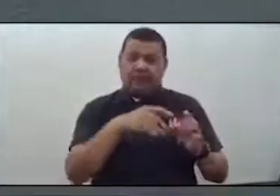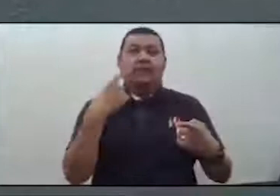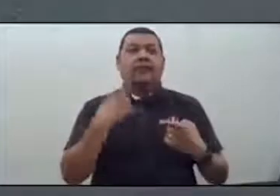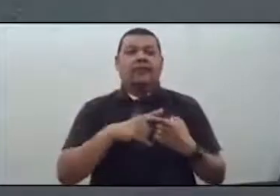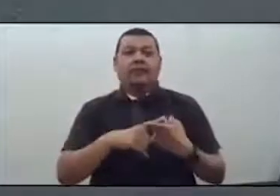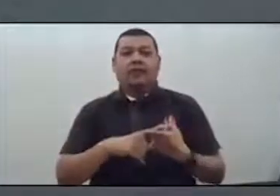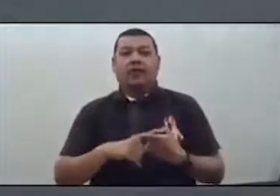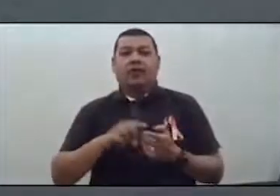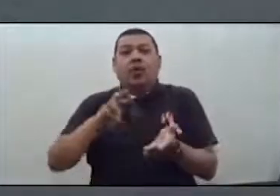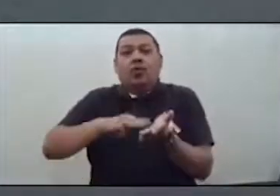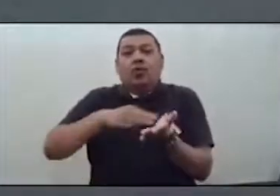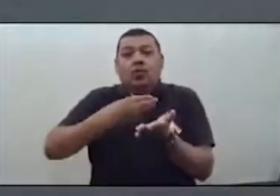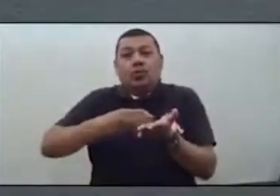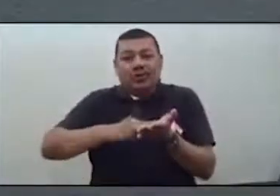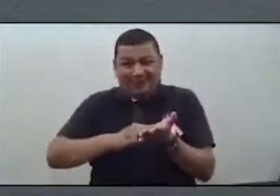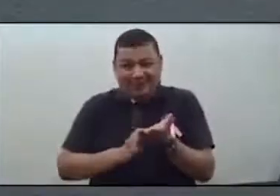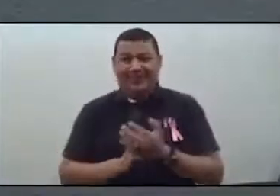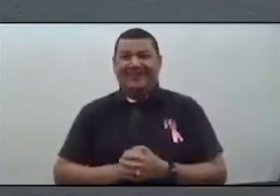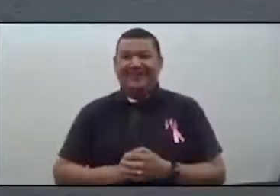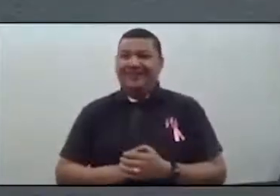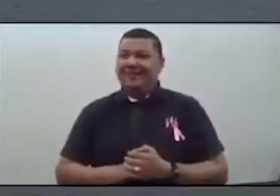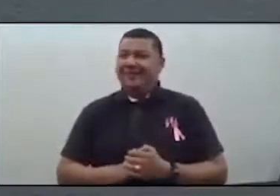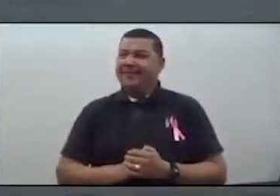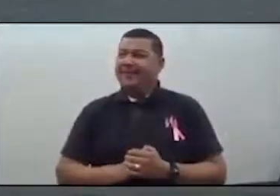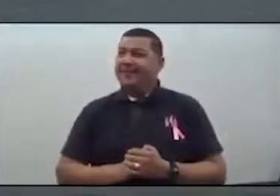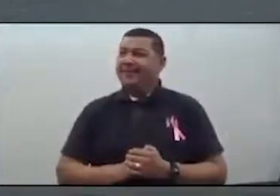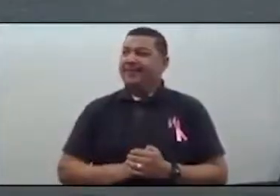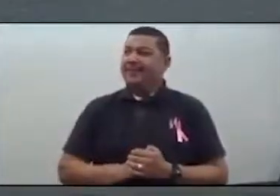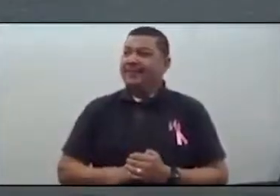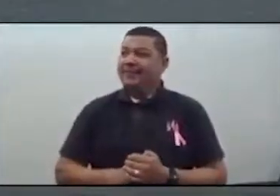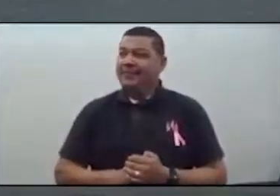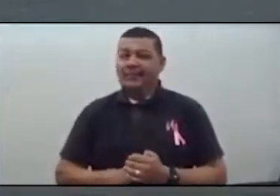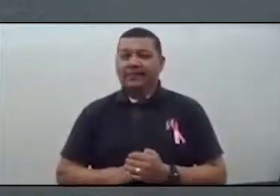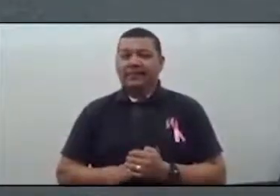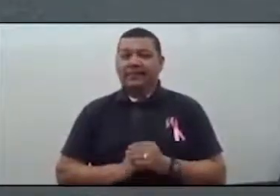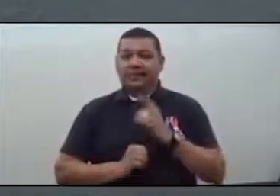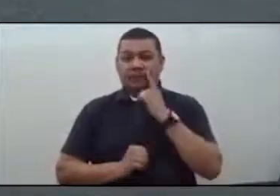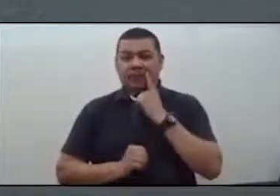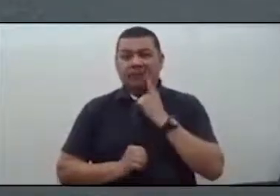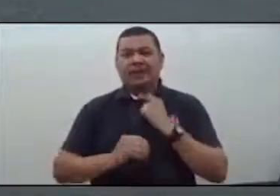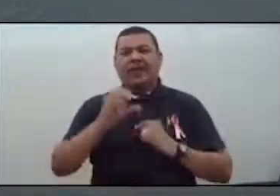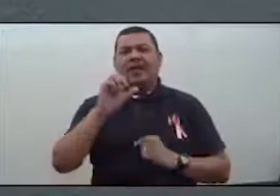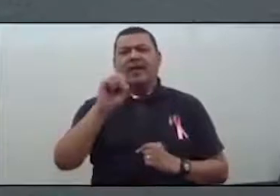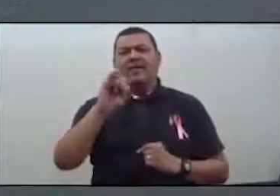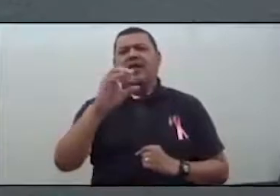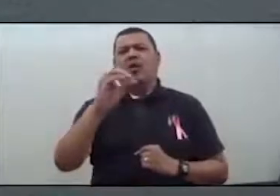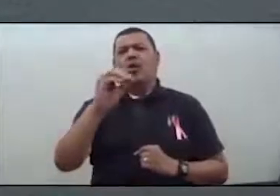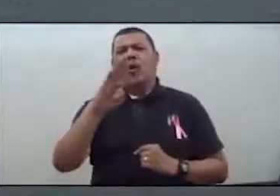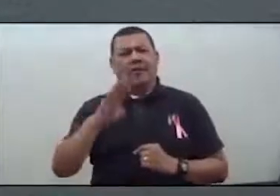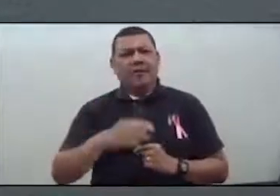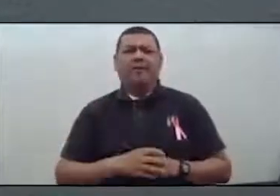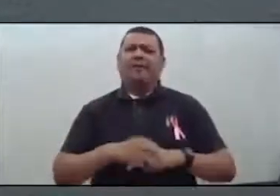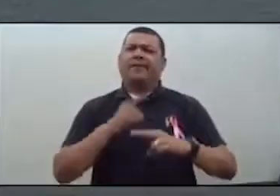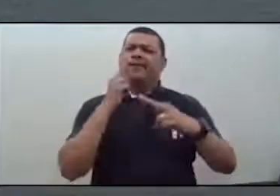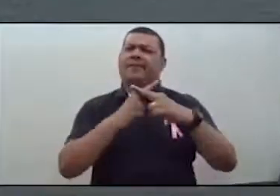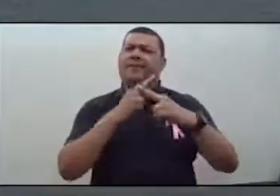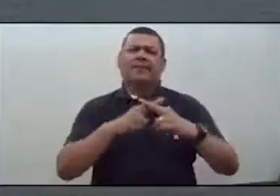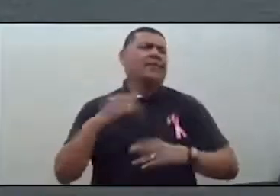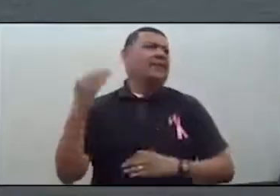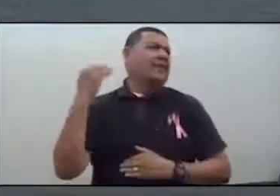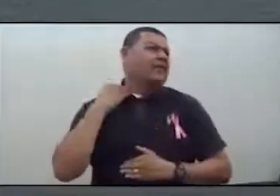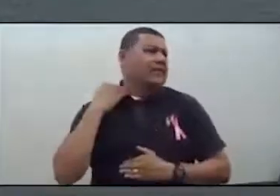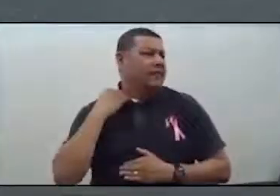o Sindicato Rural de Cacau, os agentes de crédito, Sicoob, Caixa Econômica, Banco do